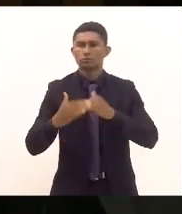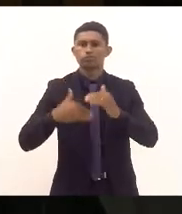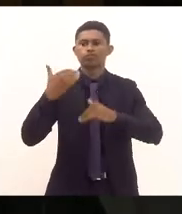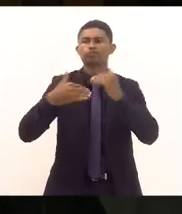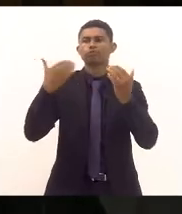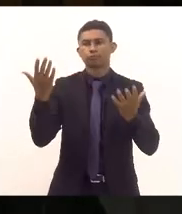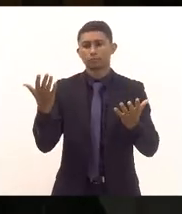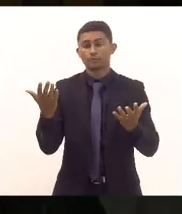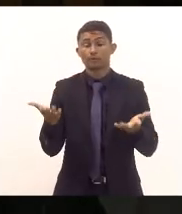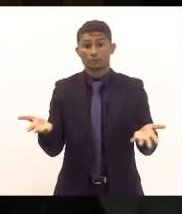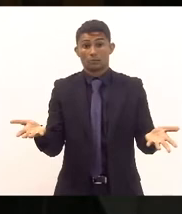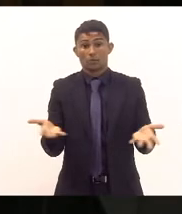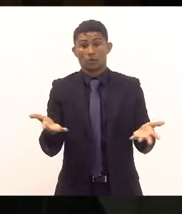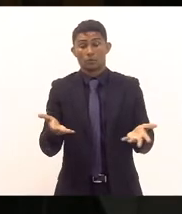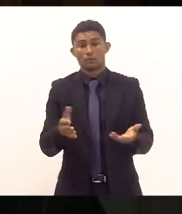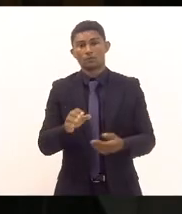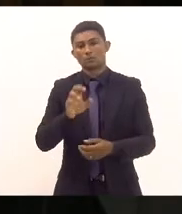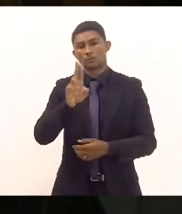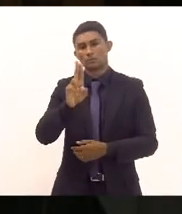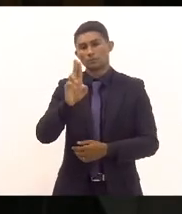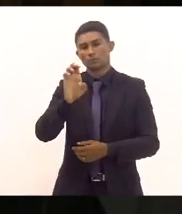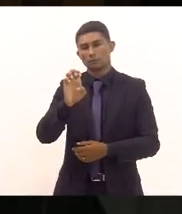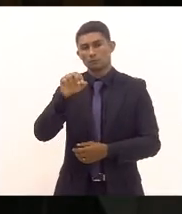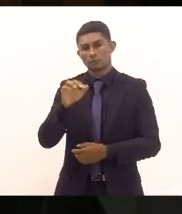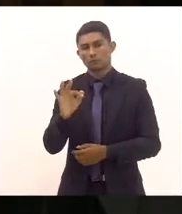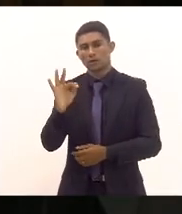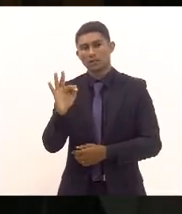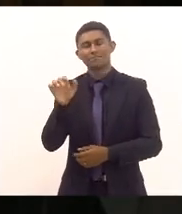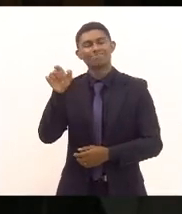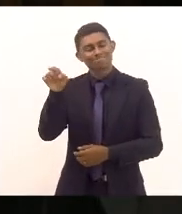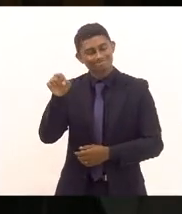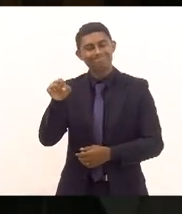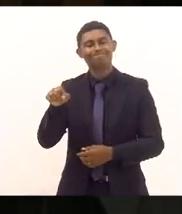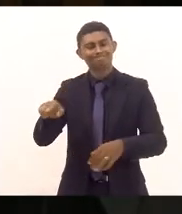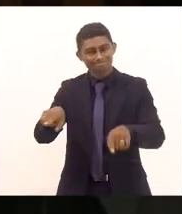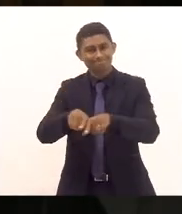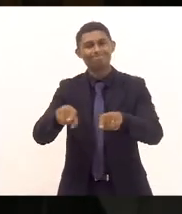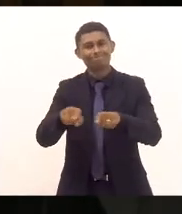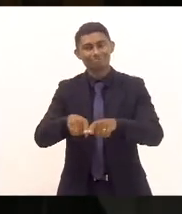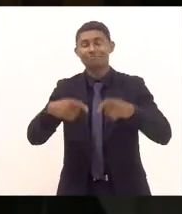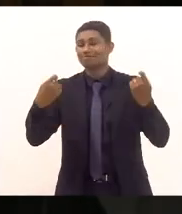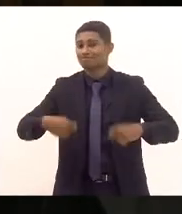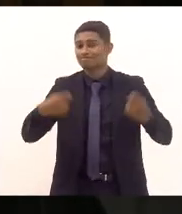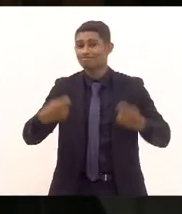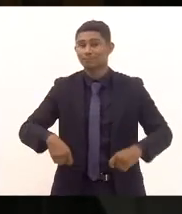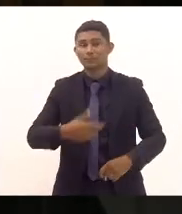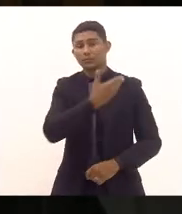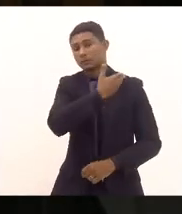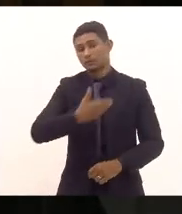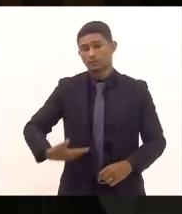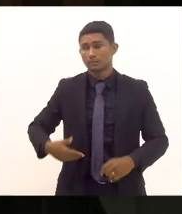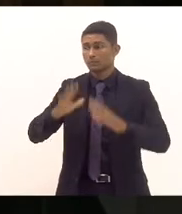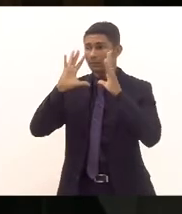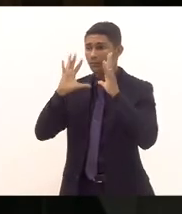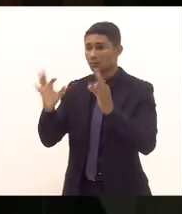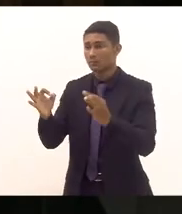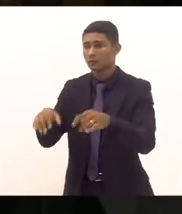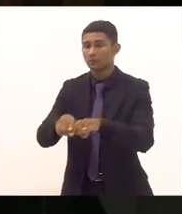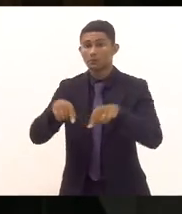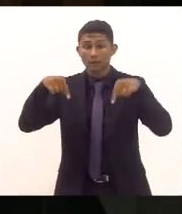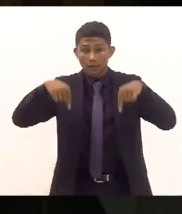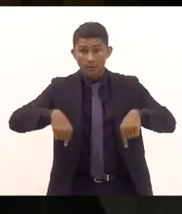ao Henry hoje também padece de uma atenção do poder público desse poder